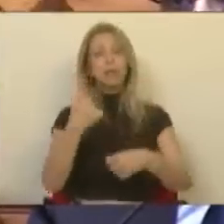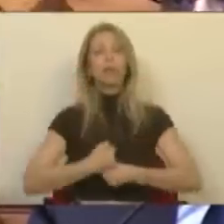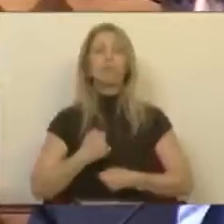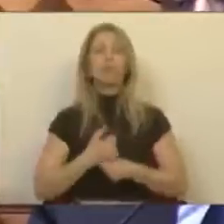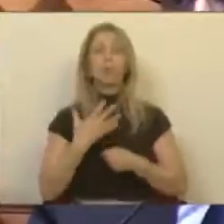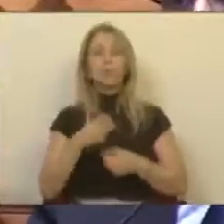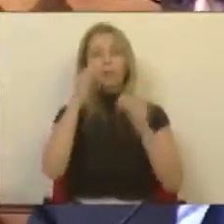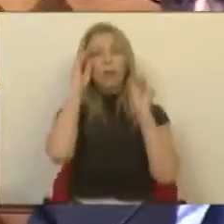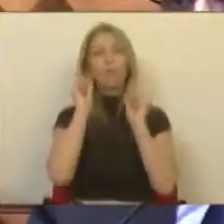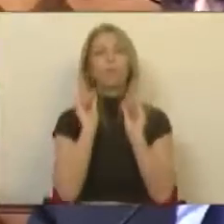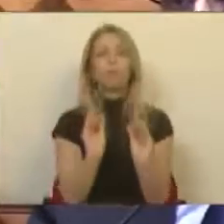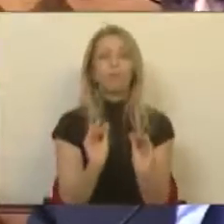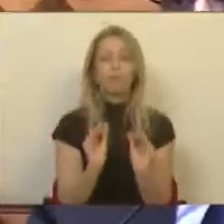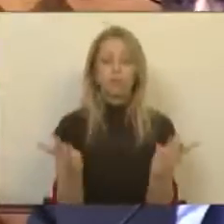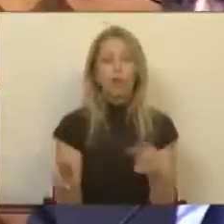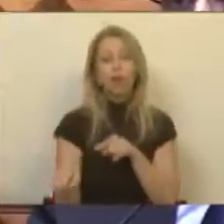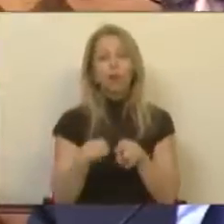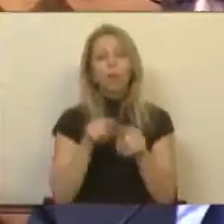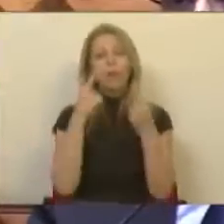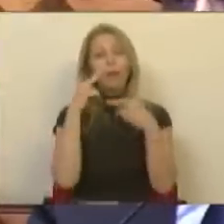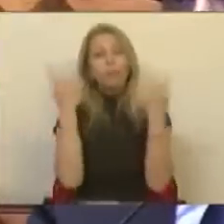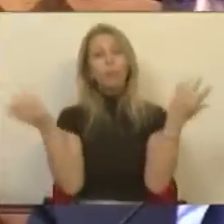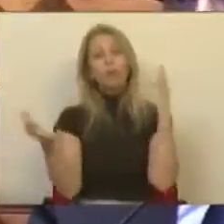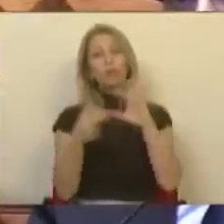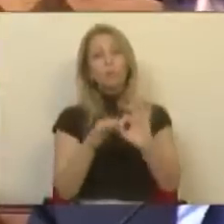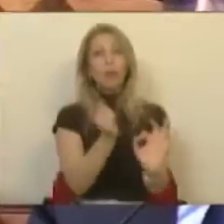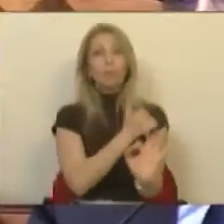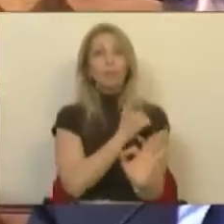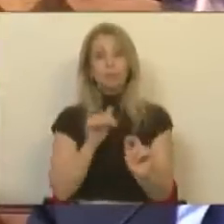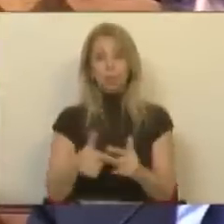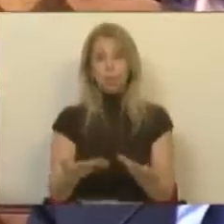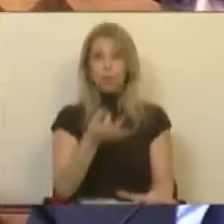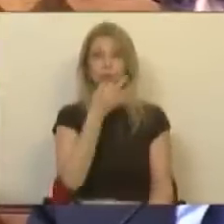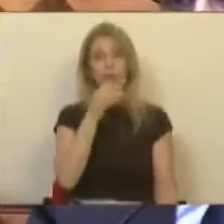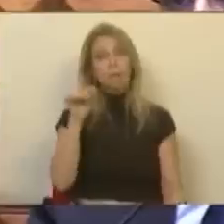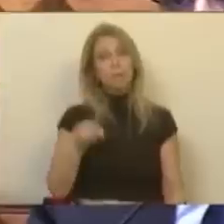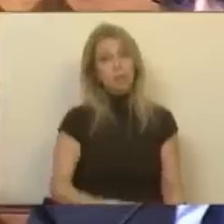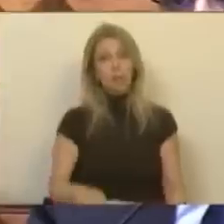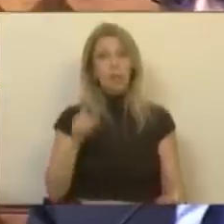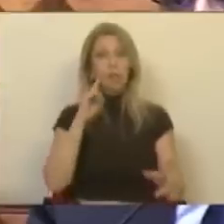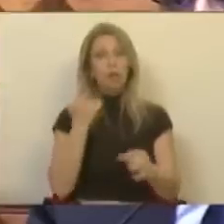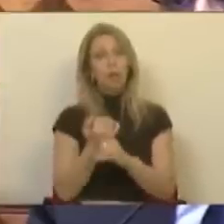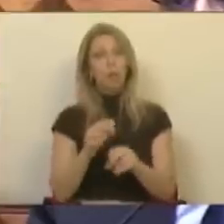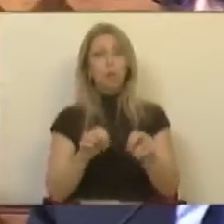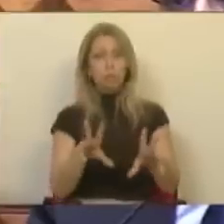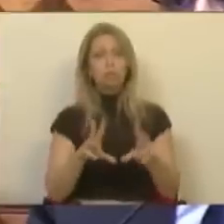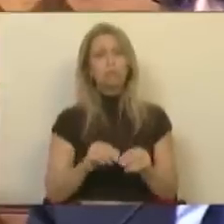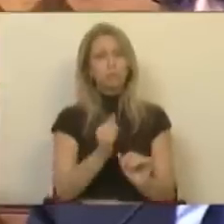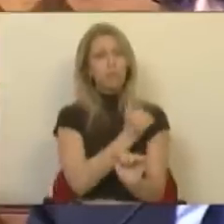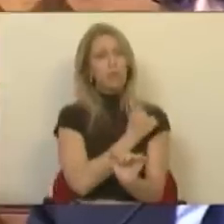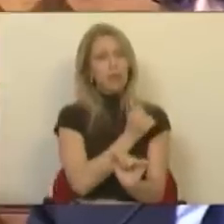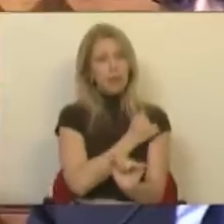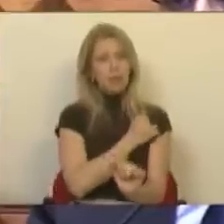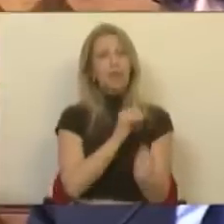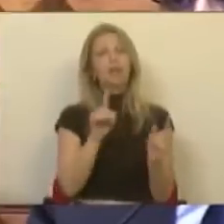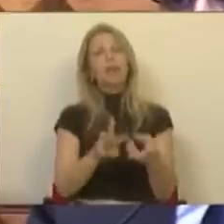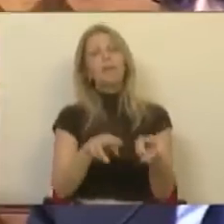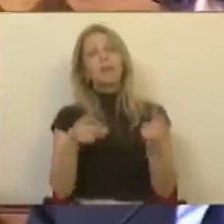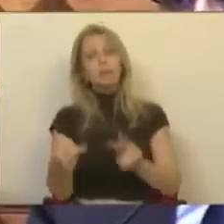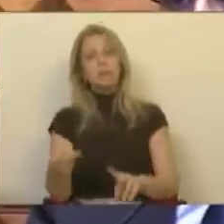das políticas públicas para a habitação que já hoje falamos aqui da reabilitação urbana da transição digital